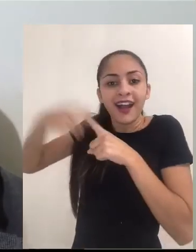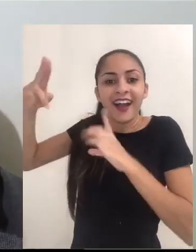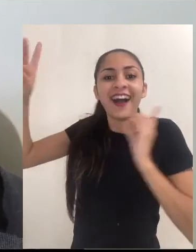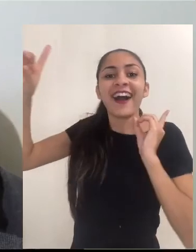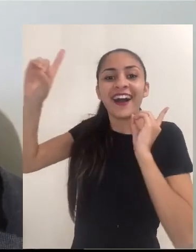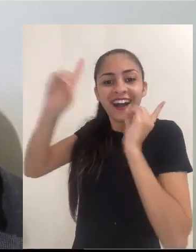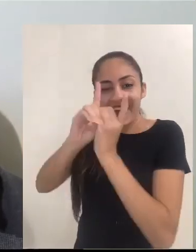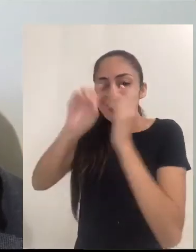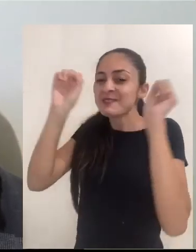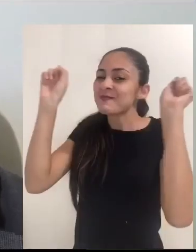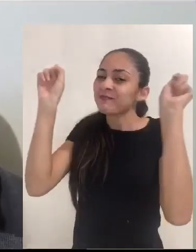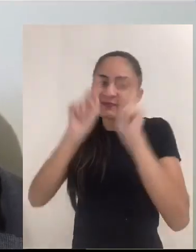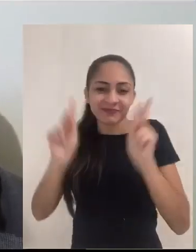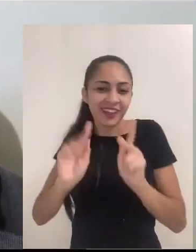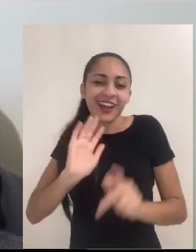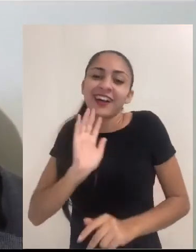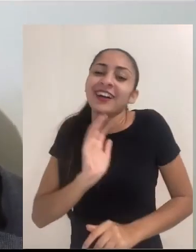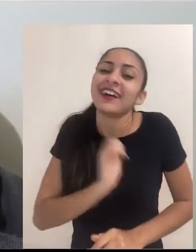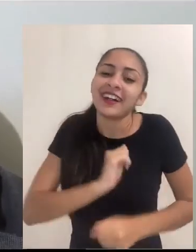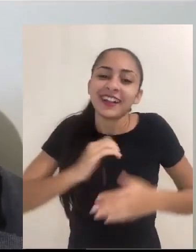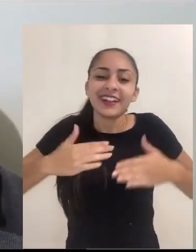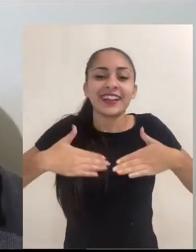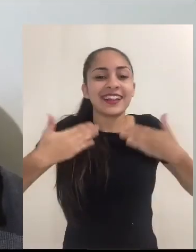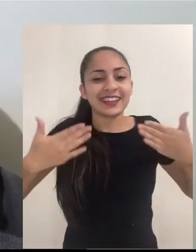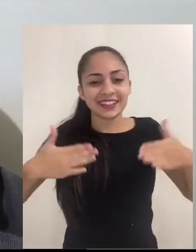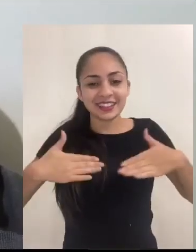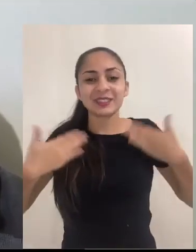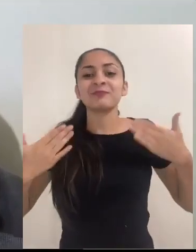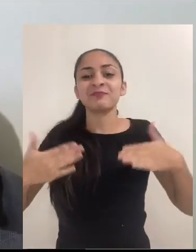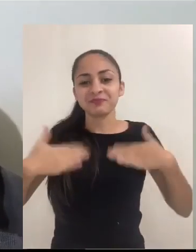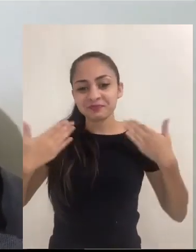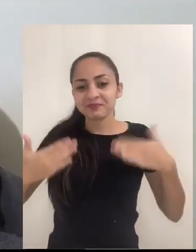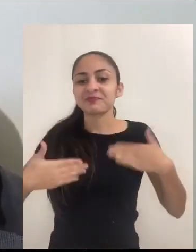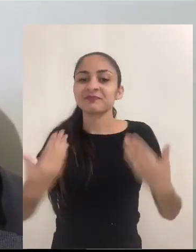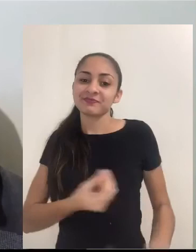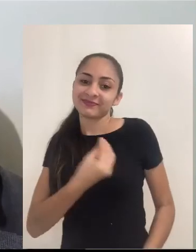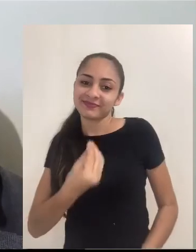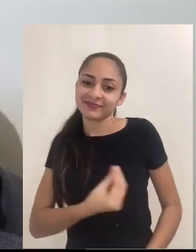sucesso, encontra paz, alegria e amor ao fim e ao longo de sua vida.